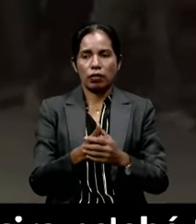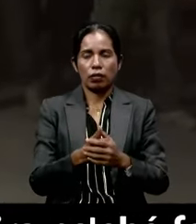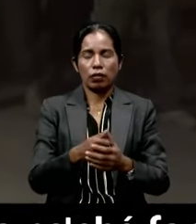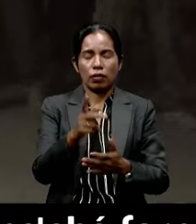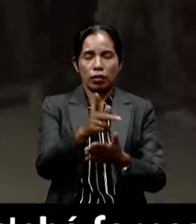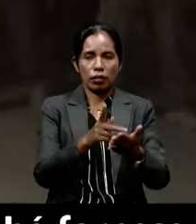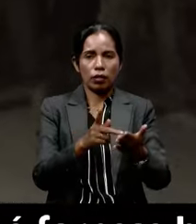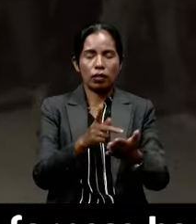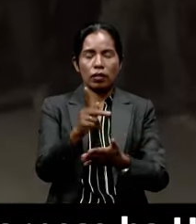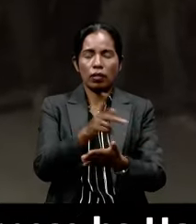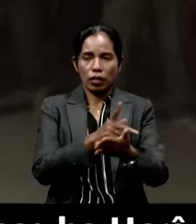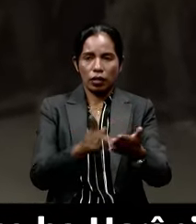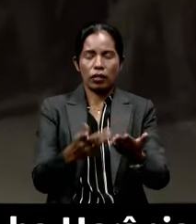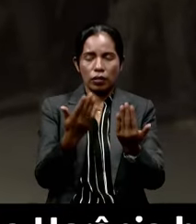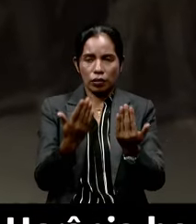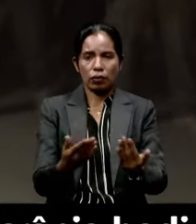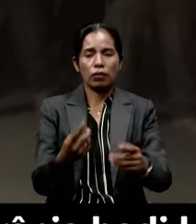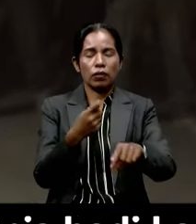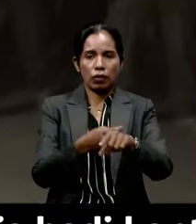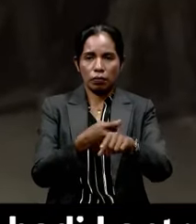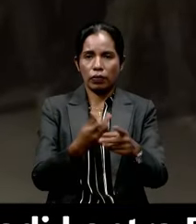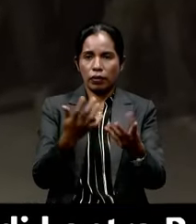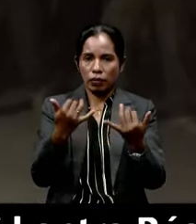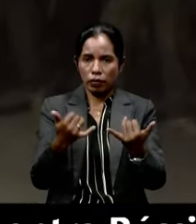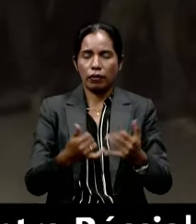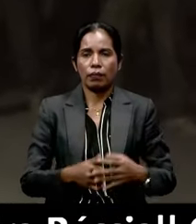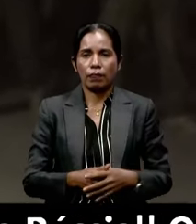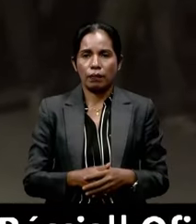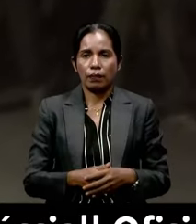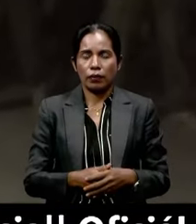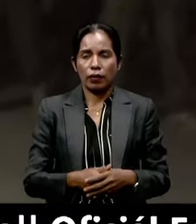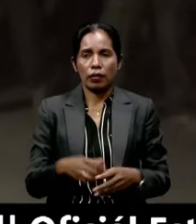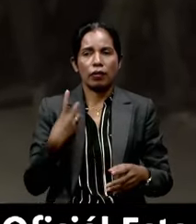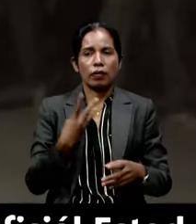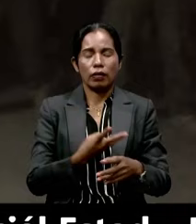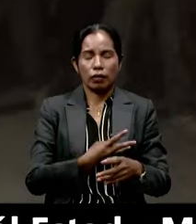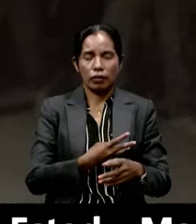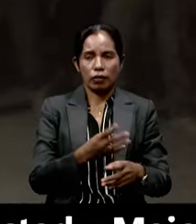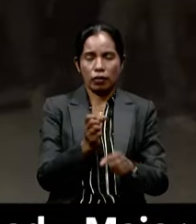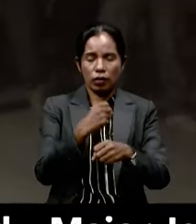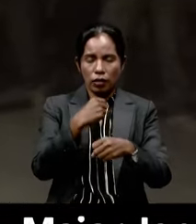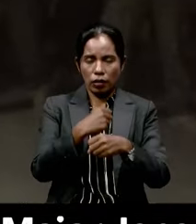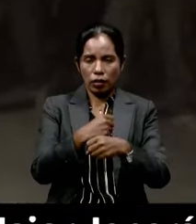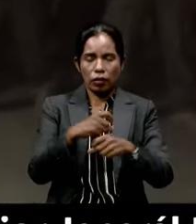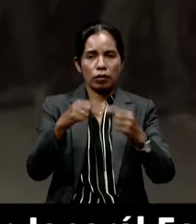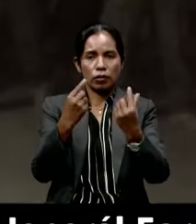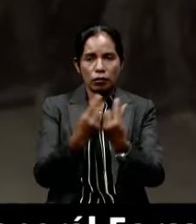grave, o situação de Nené, agora, esta é a operação conjunto ida.